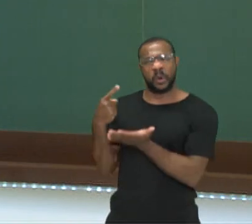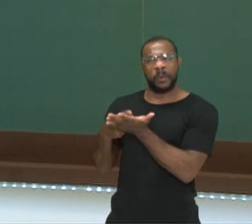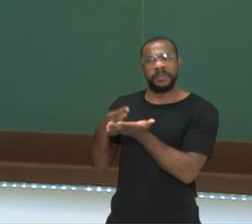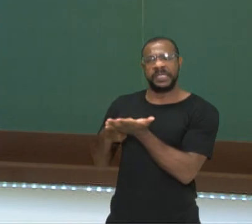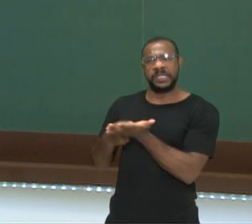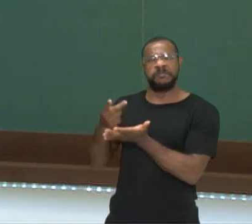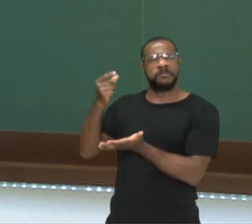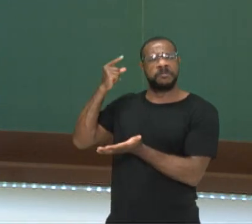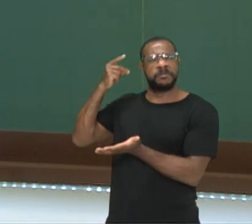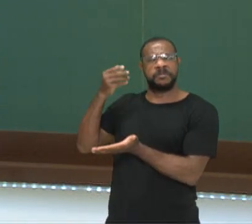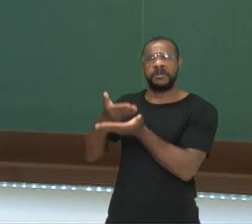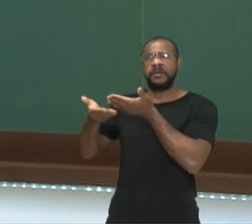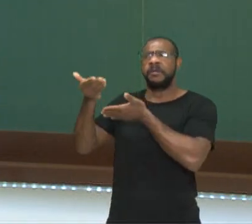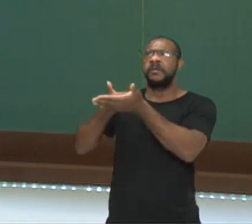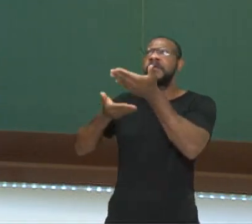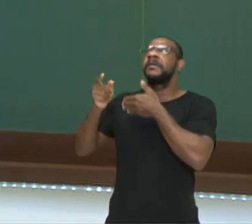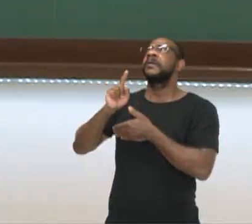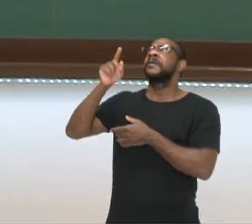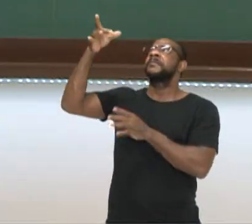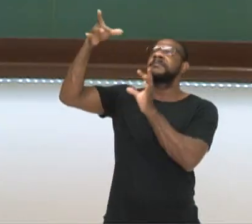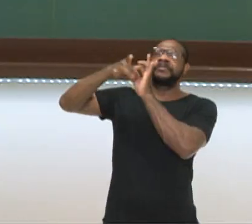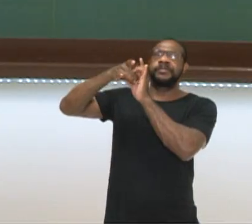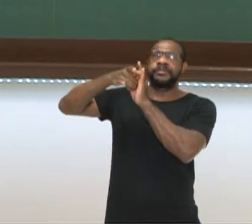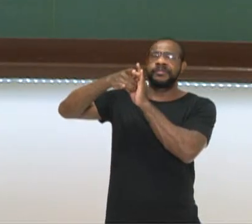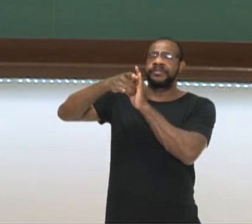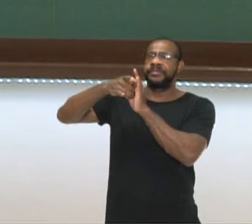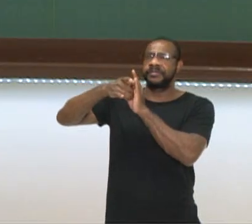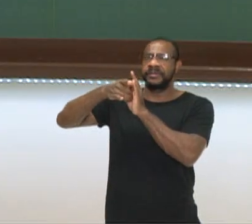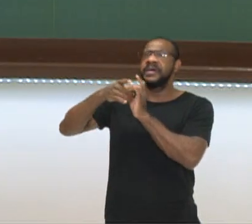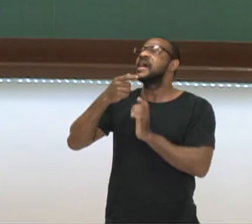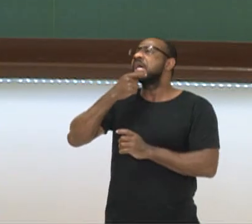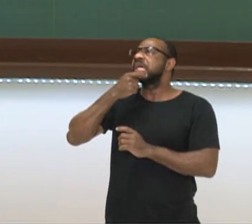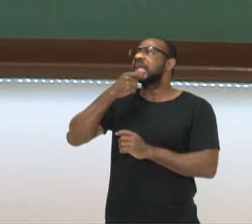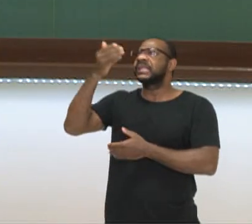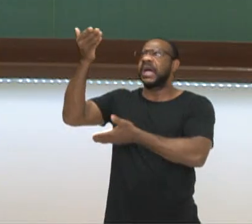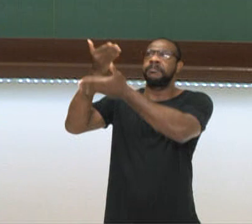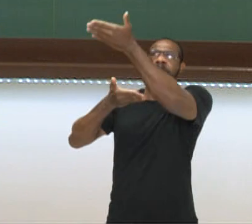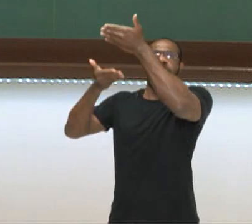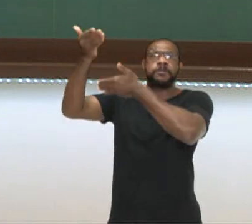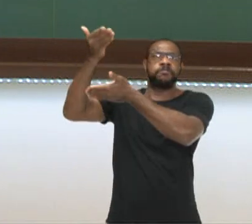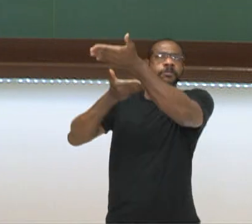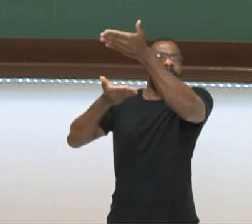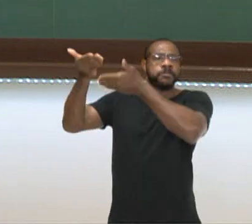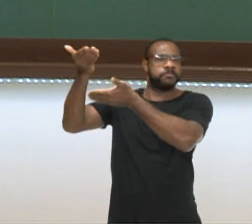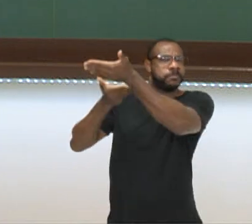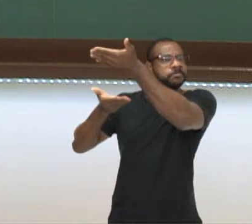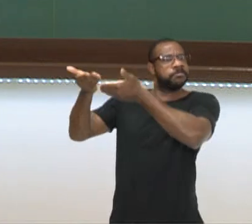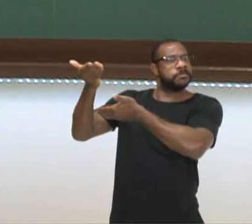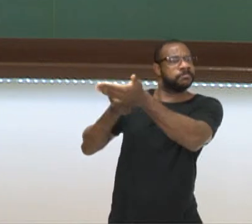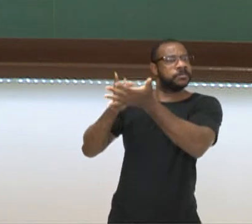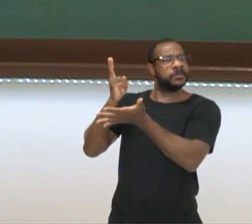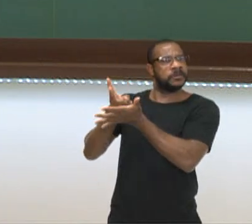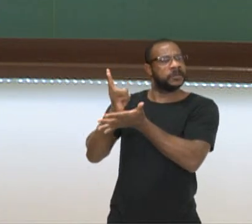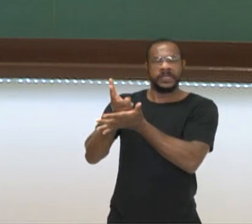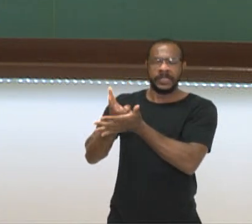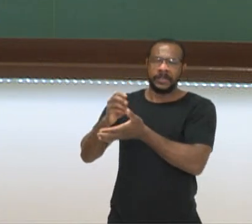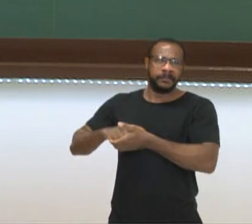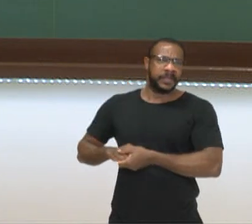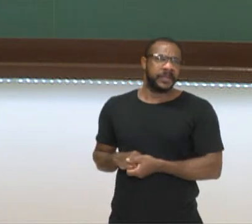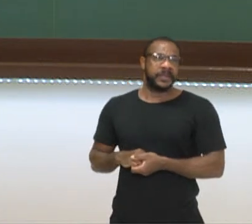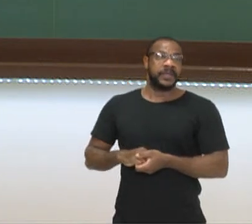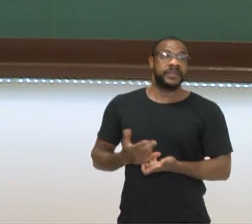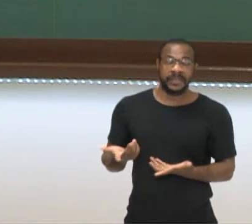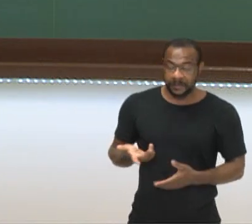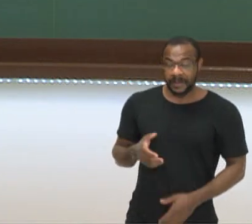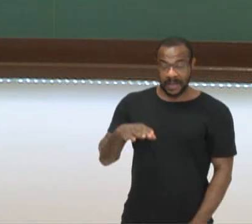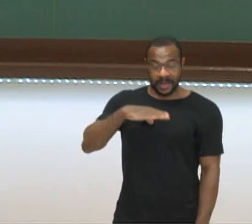com a Inglaterra e viam-se ligados, né, através desses acordos. Olha só, o Napoleão Bonaparte vai